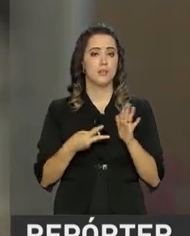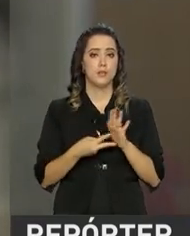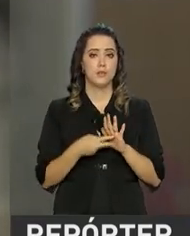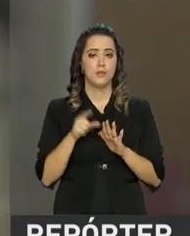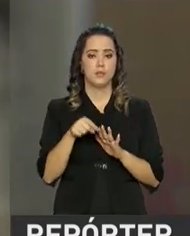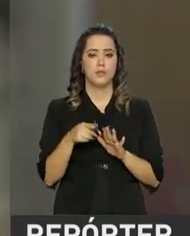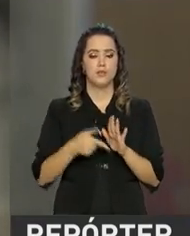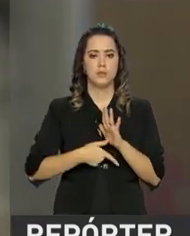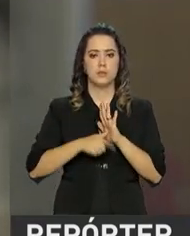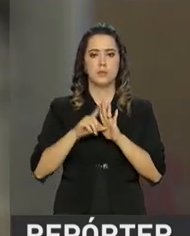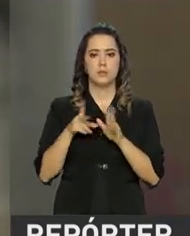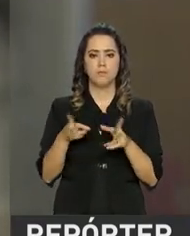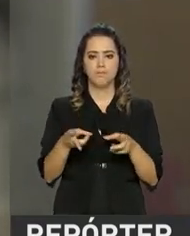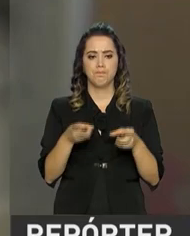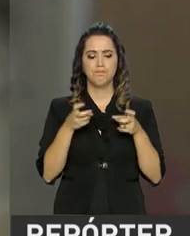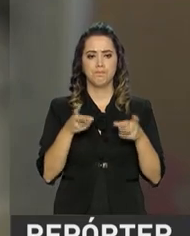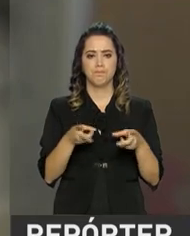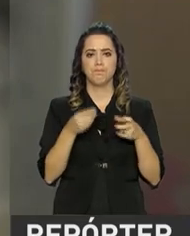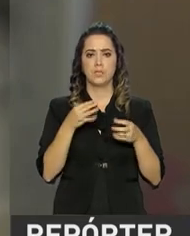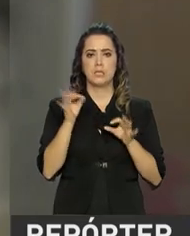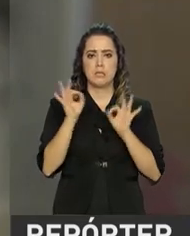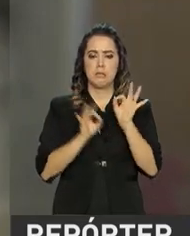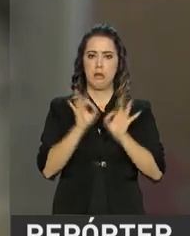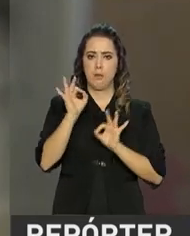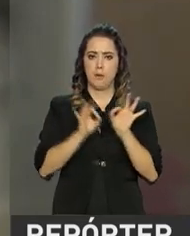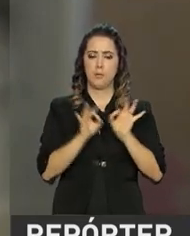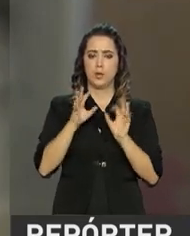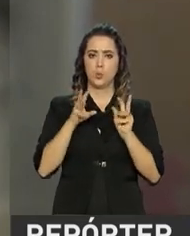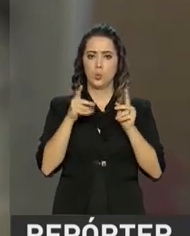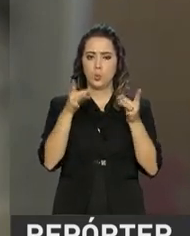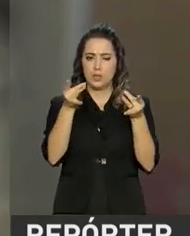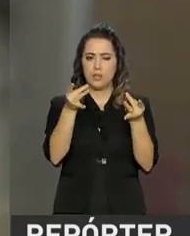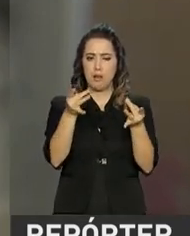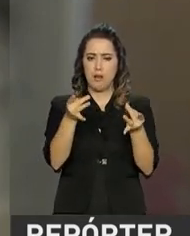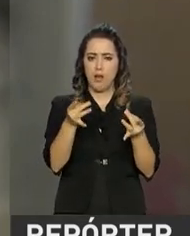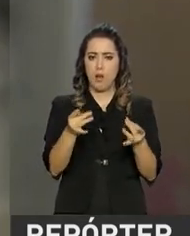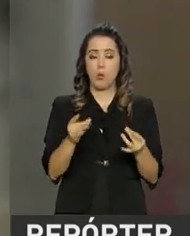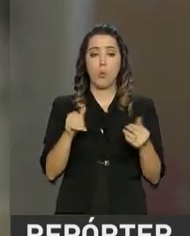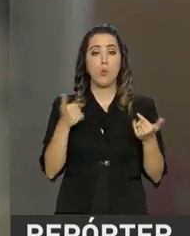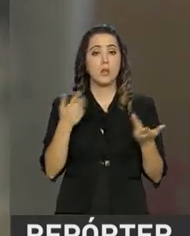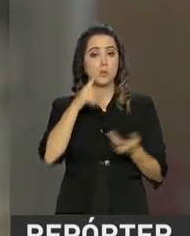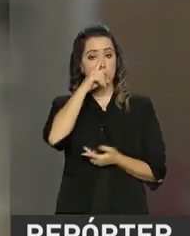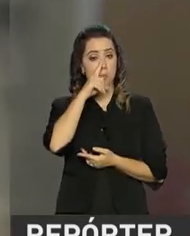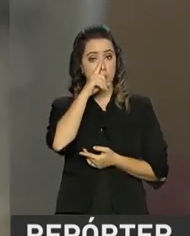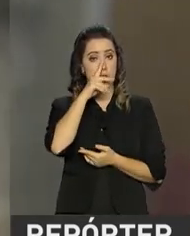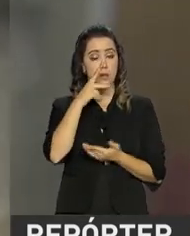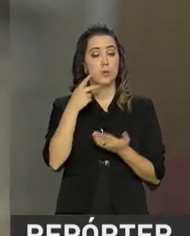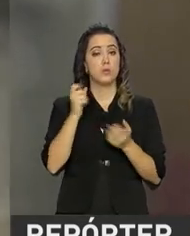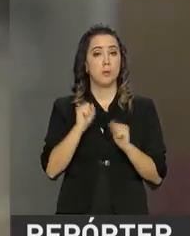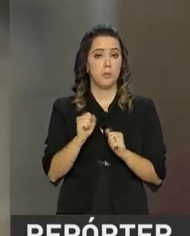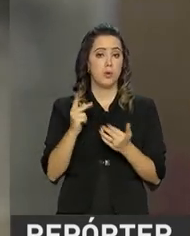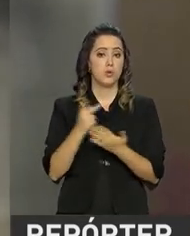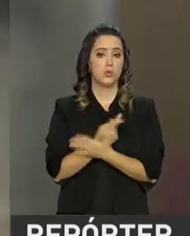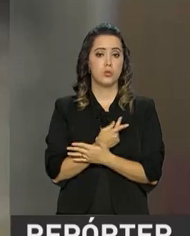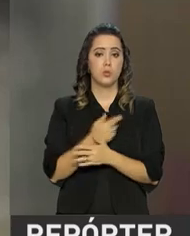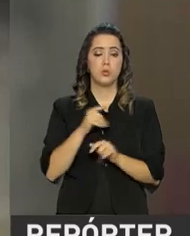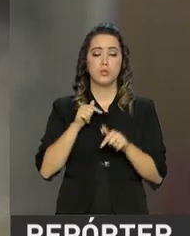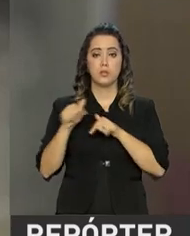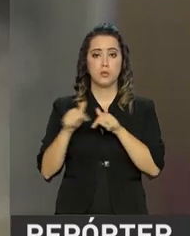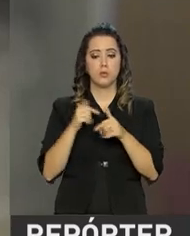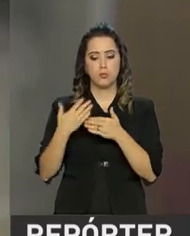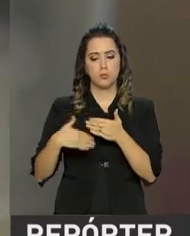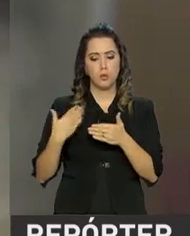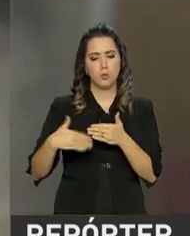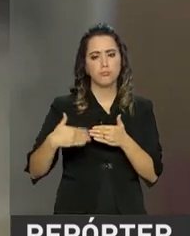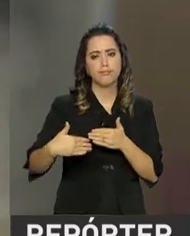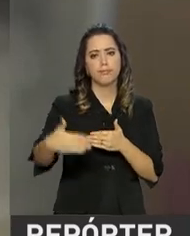você antever, você conseguir descrever no contrato quais são os riscos que podem vir a acontecer durante essa execução e